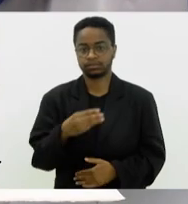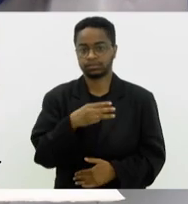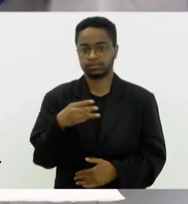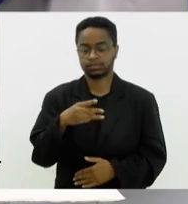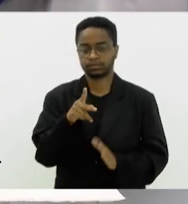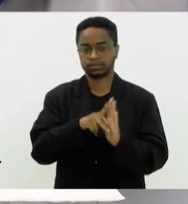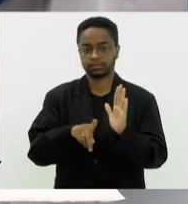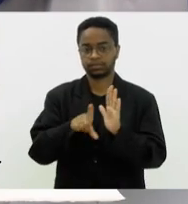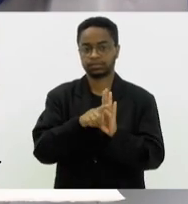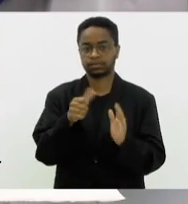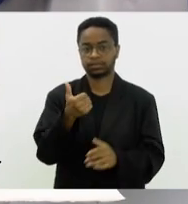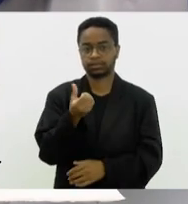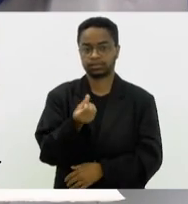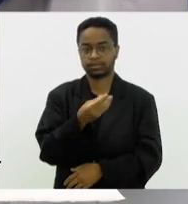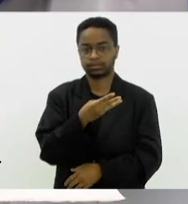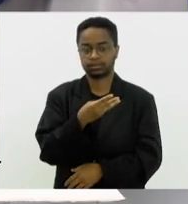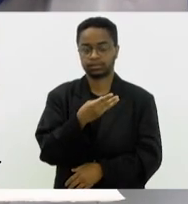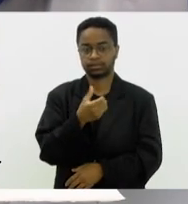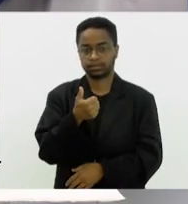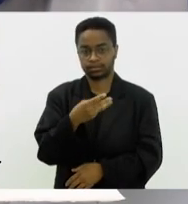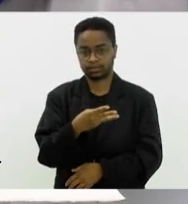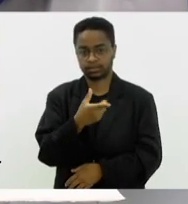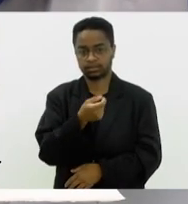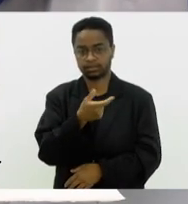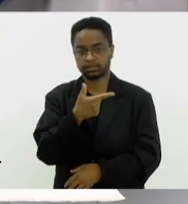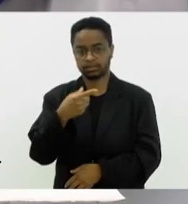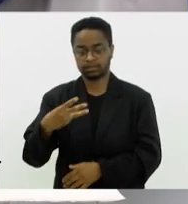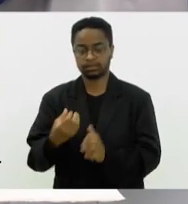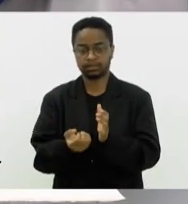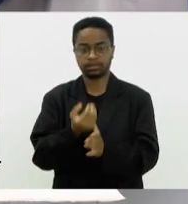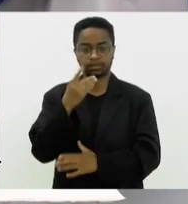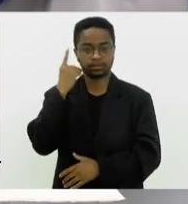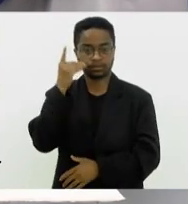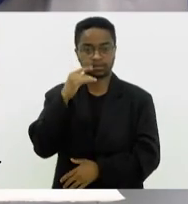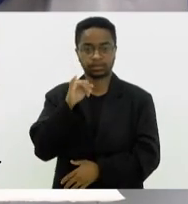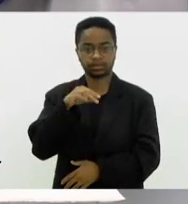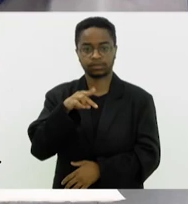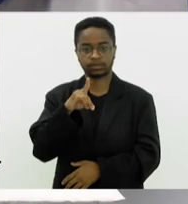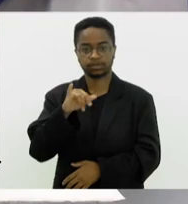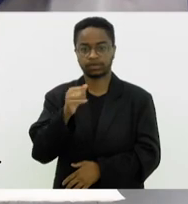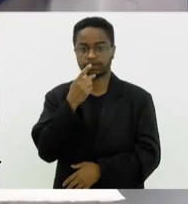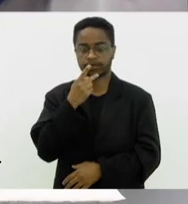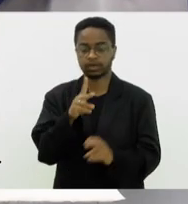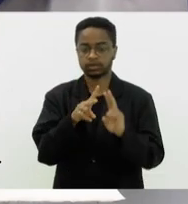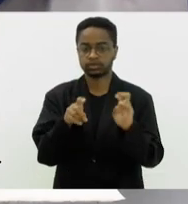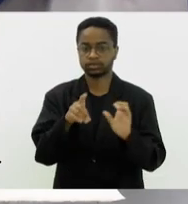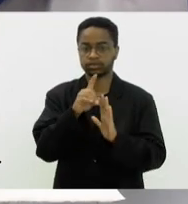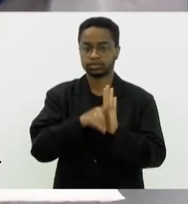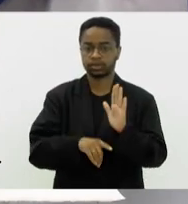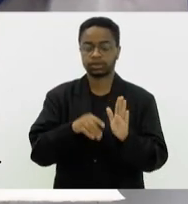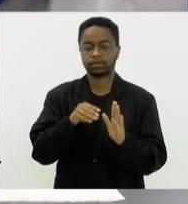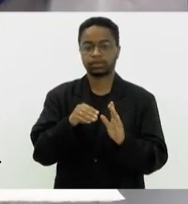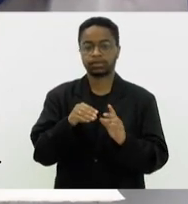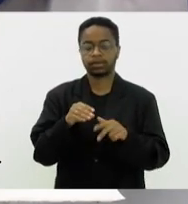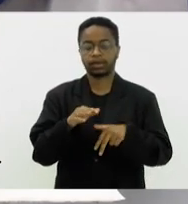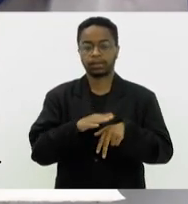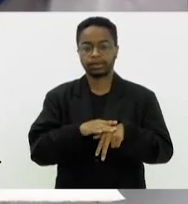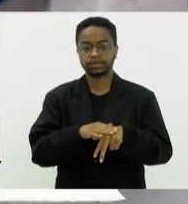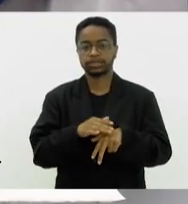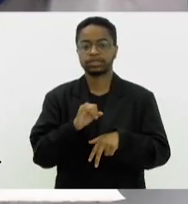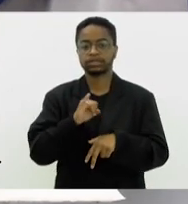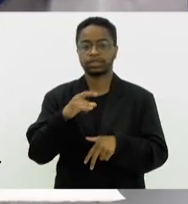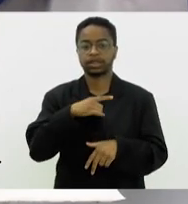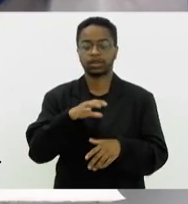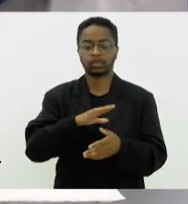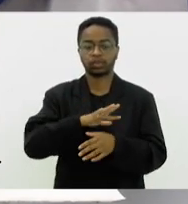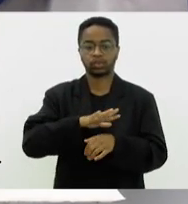pauta, é o PL 1613 de 23, de autoria da deputada Índia Armelau, que dispõe sobre o direito do paciente de doença renal crônica,